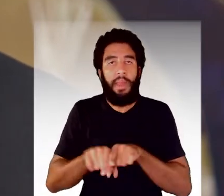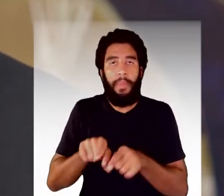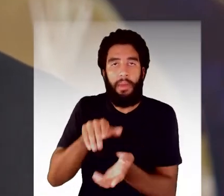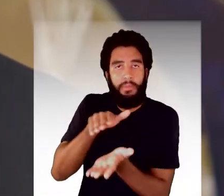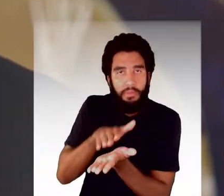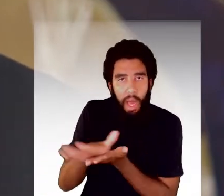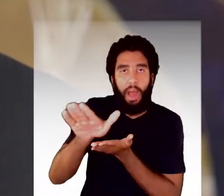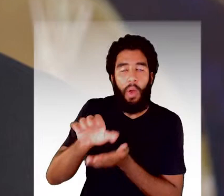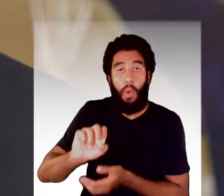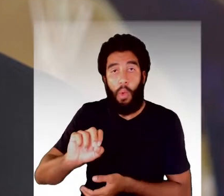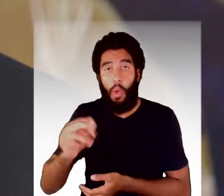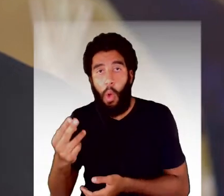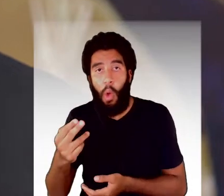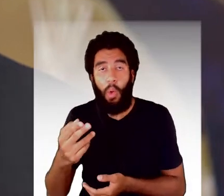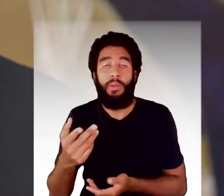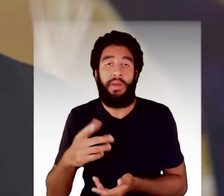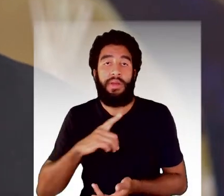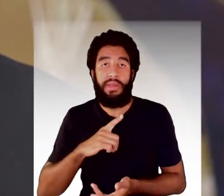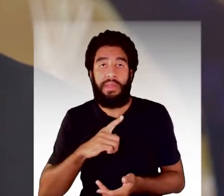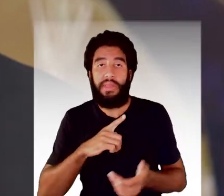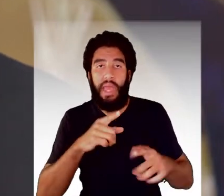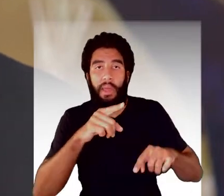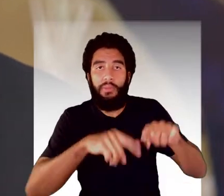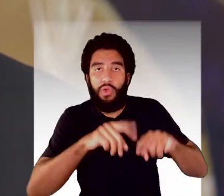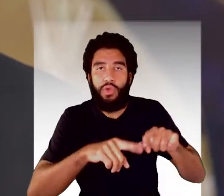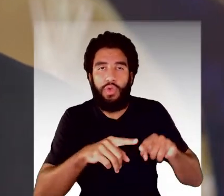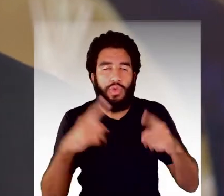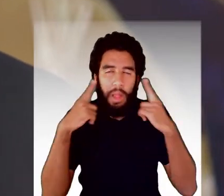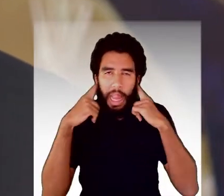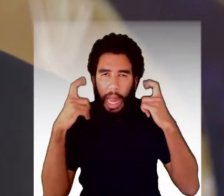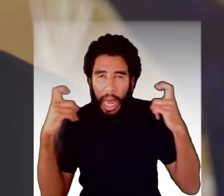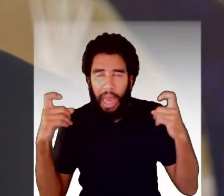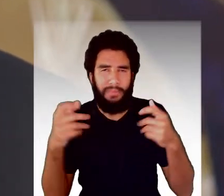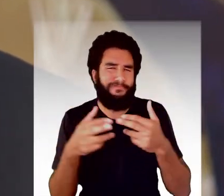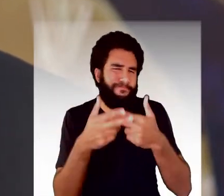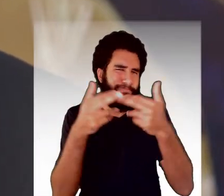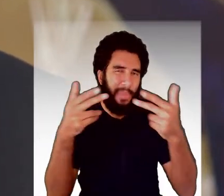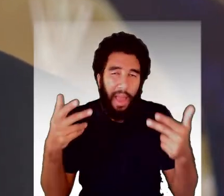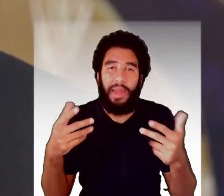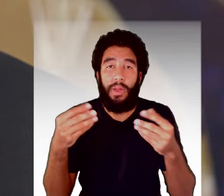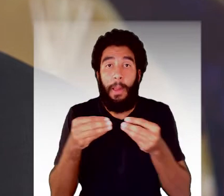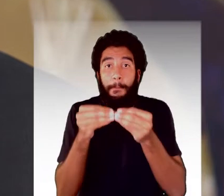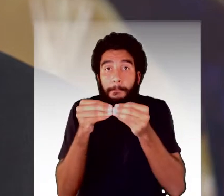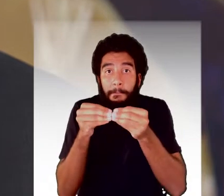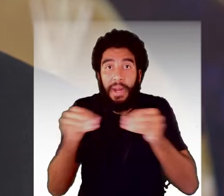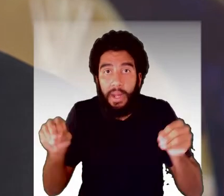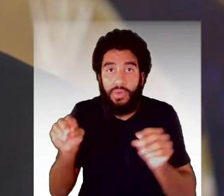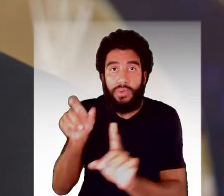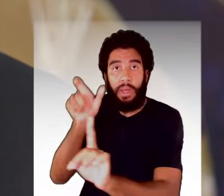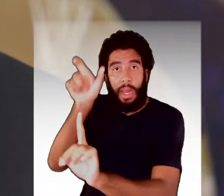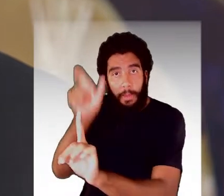os trabalhadores, tem o risco de queda, tem o ambiente pelo contato com máquinas que